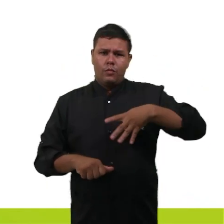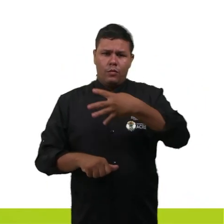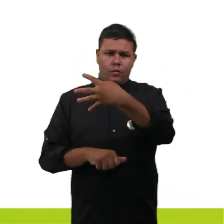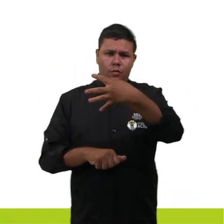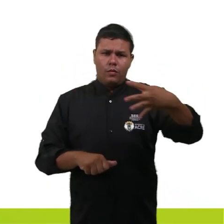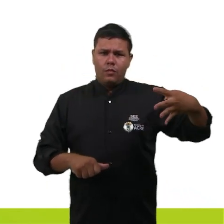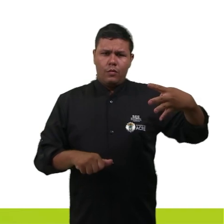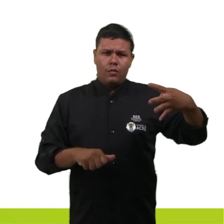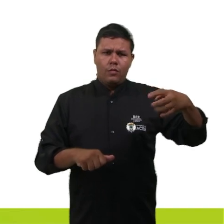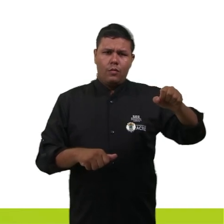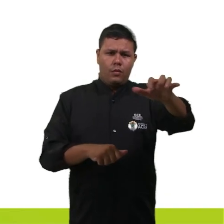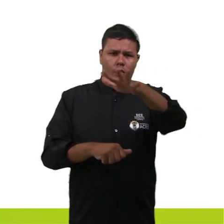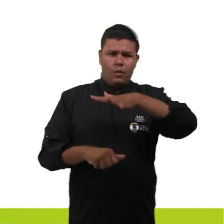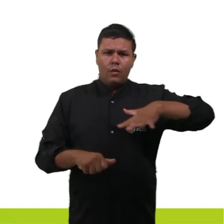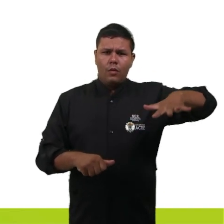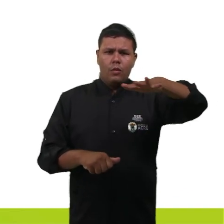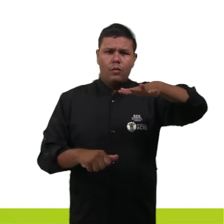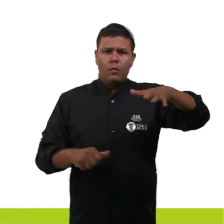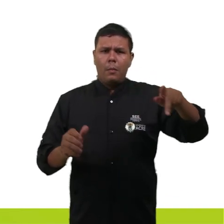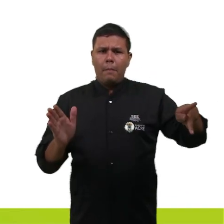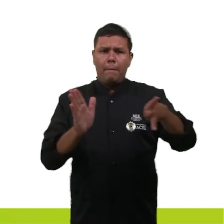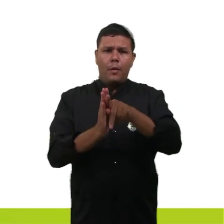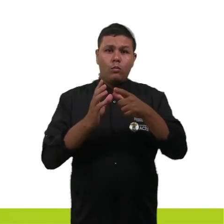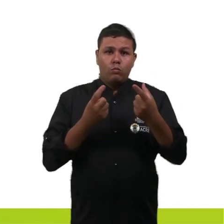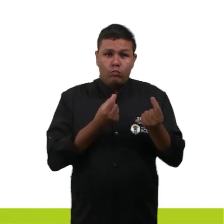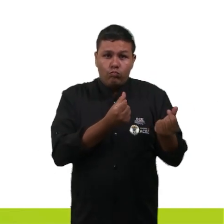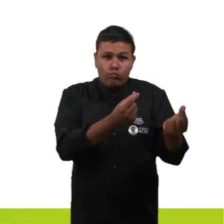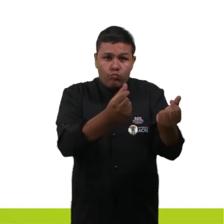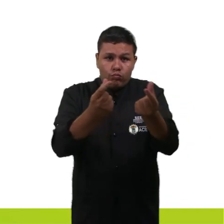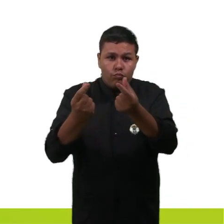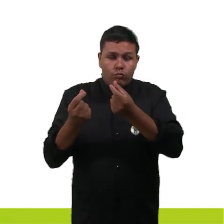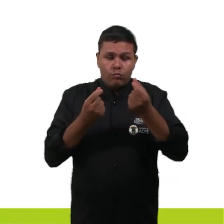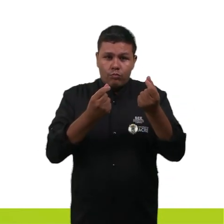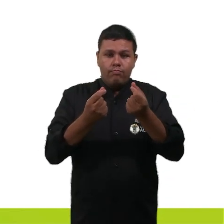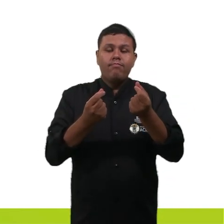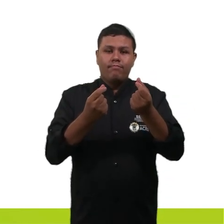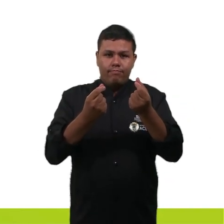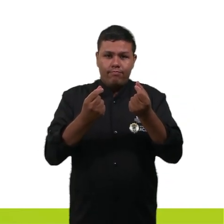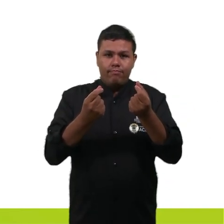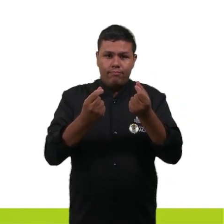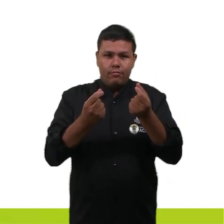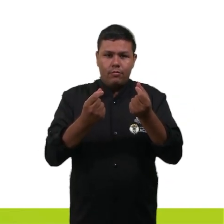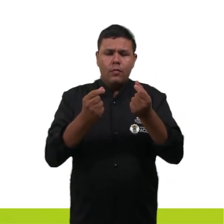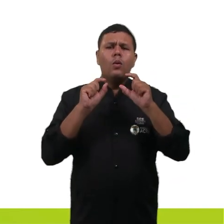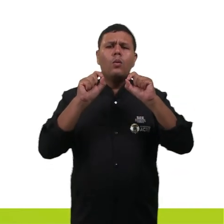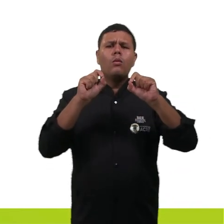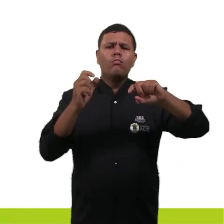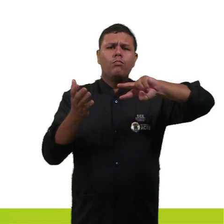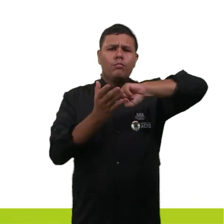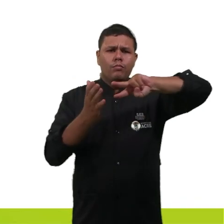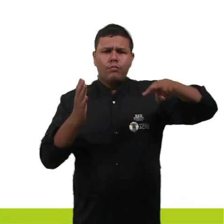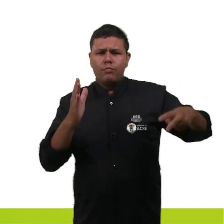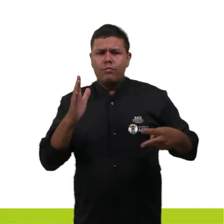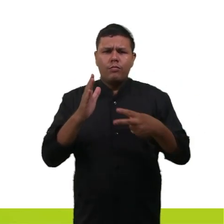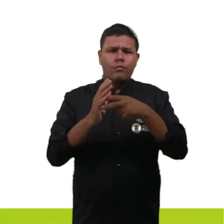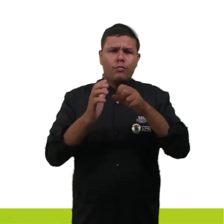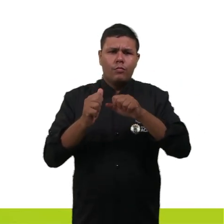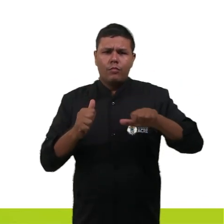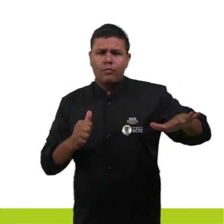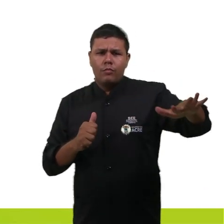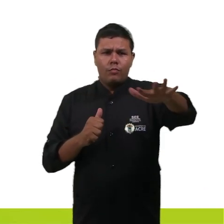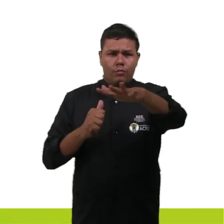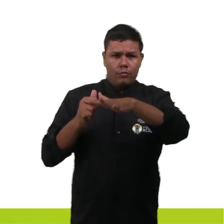da economia. Mas o que são os setores da economia? Acompanhe comigo aqui. Setores da economia são